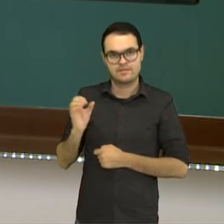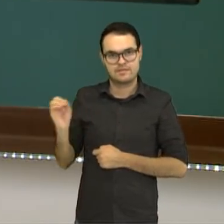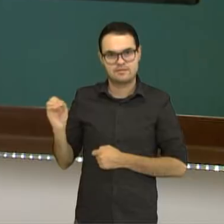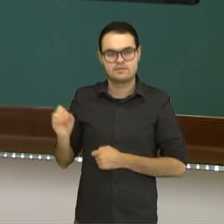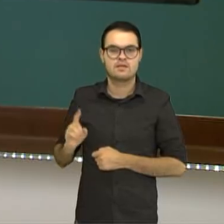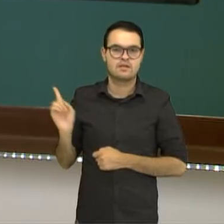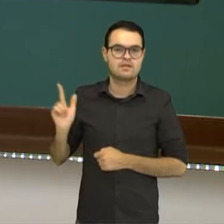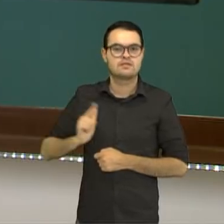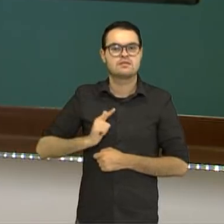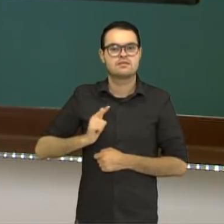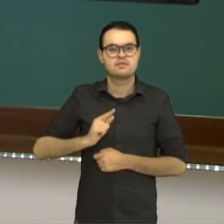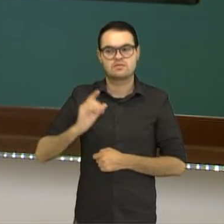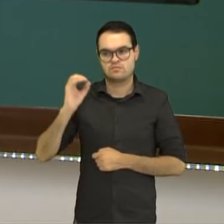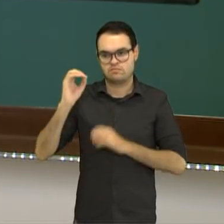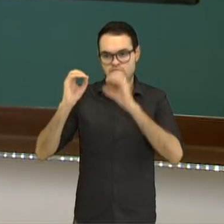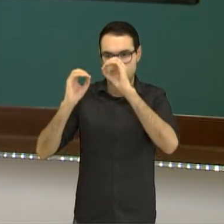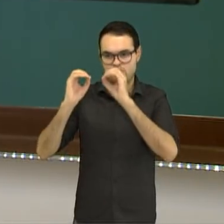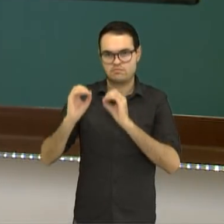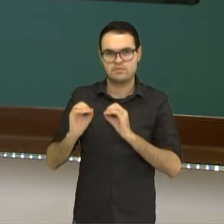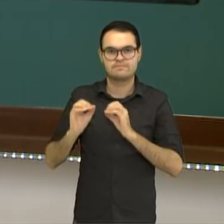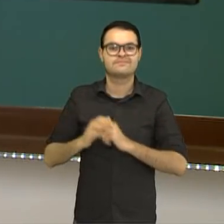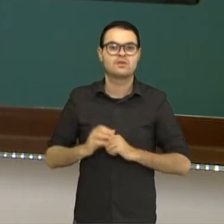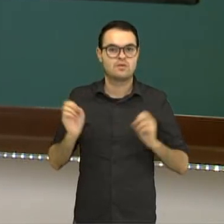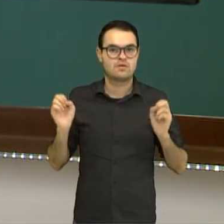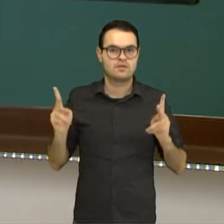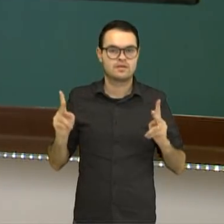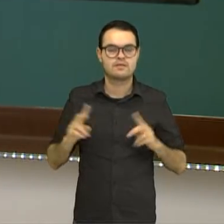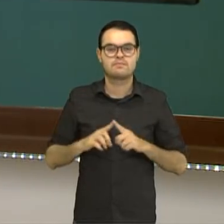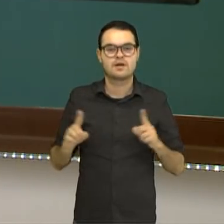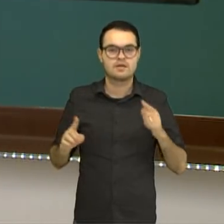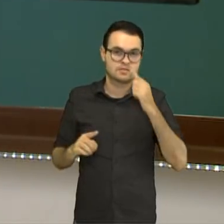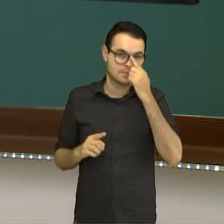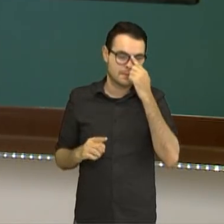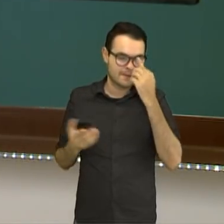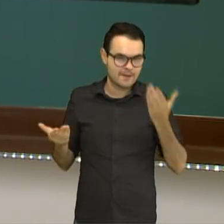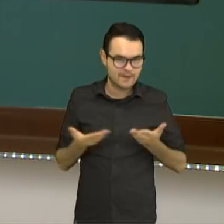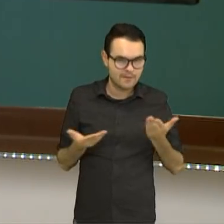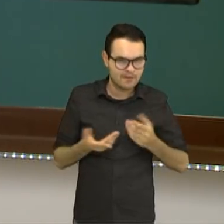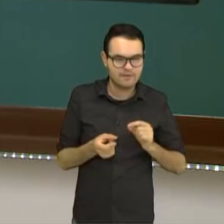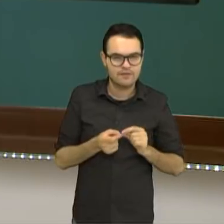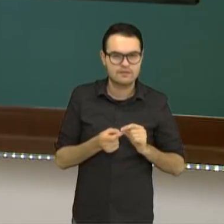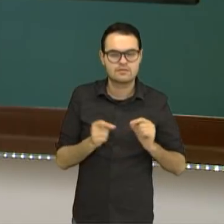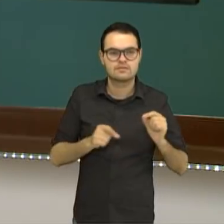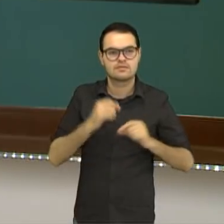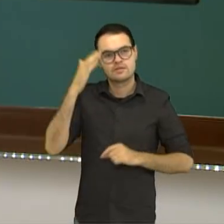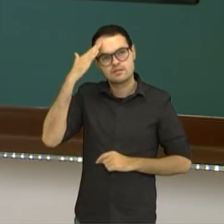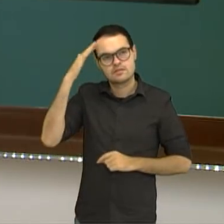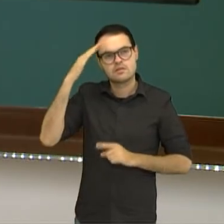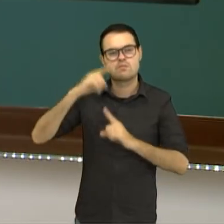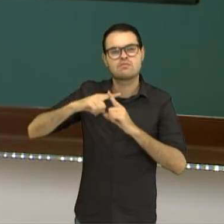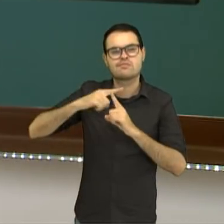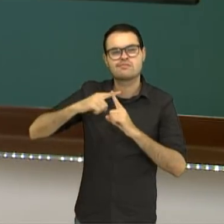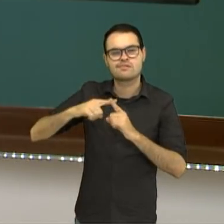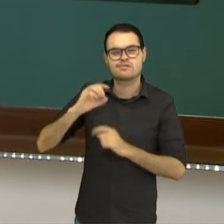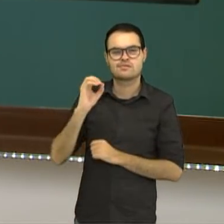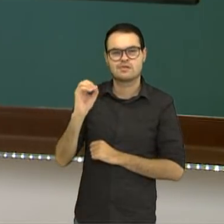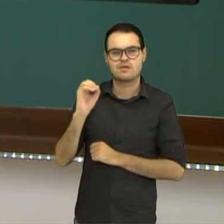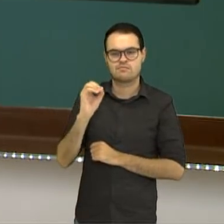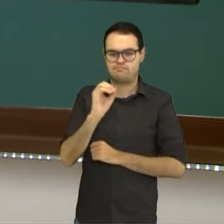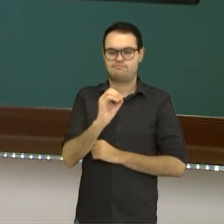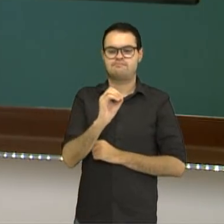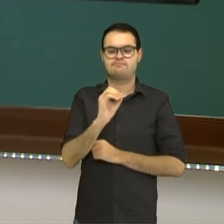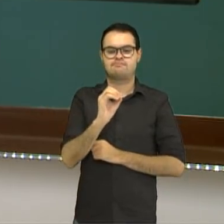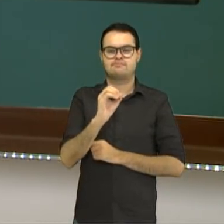dois zeros, realmente ia baixar o 32 aqui. Mas vamos fazer para a gente entender aqui por que que dá zero aqui na minha